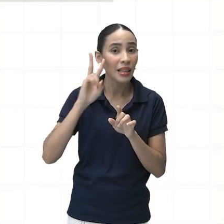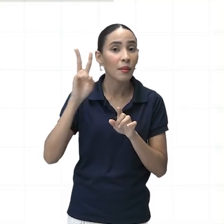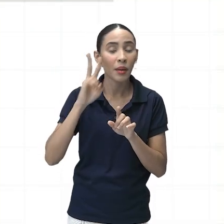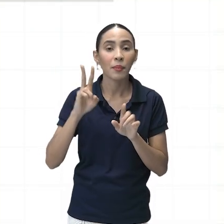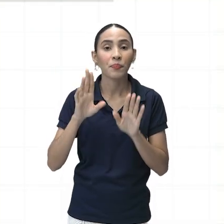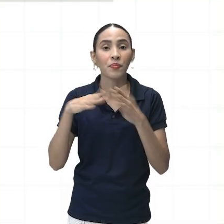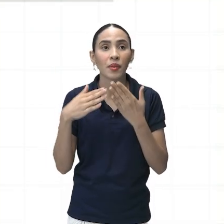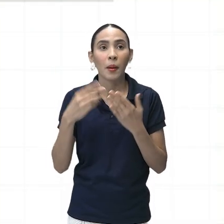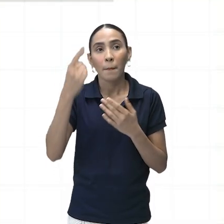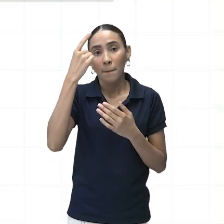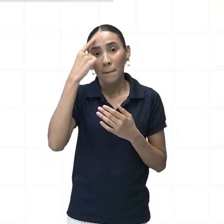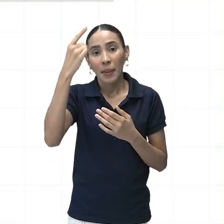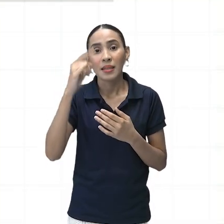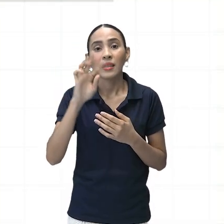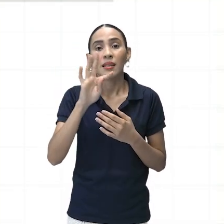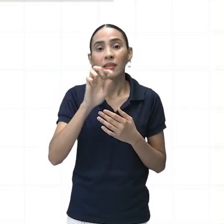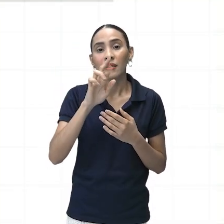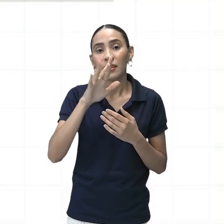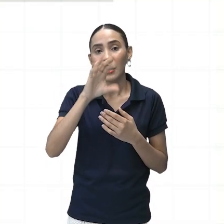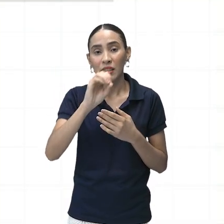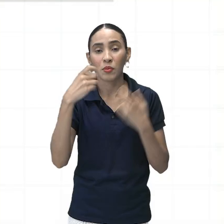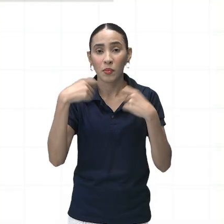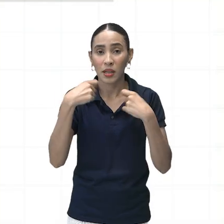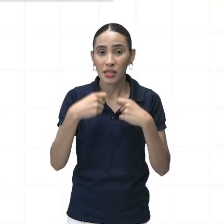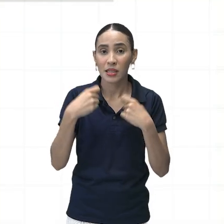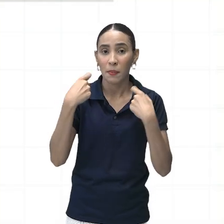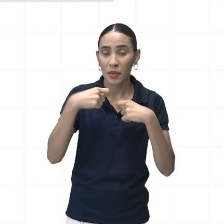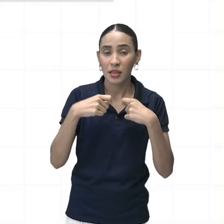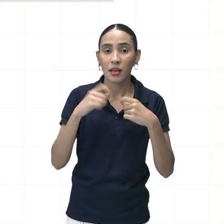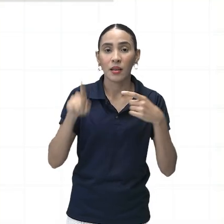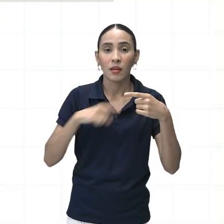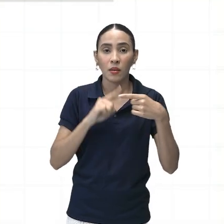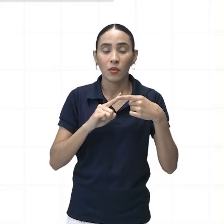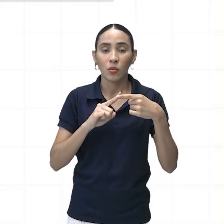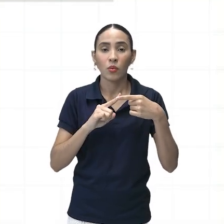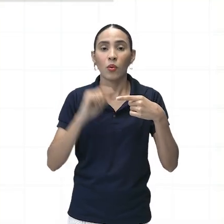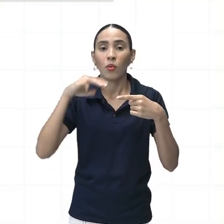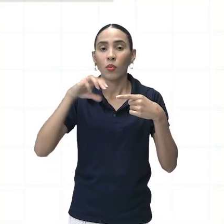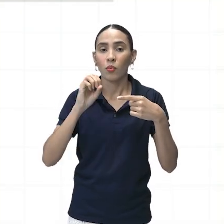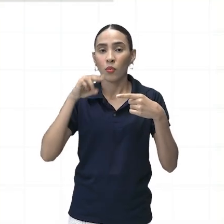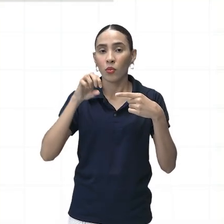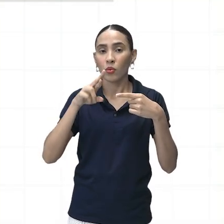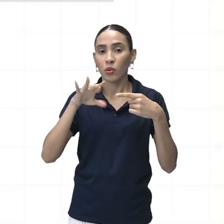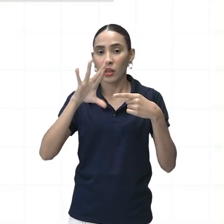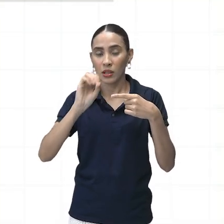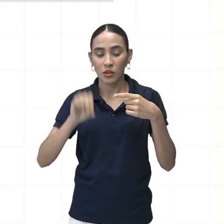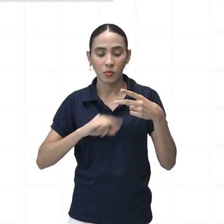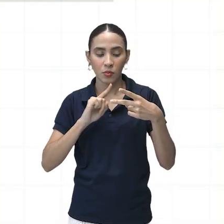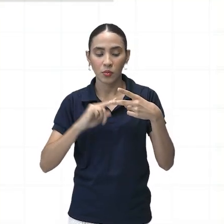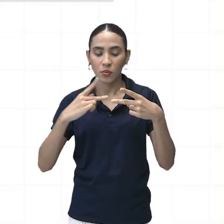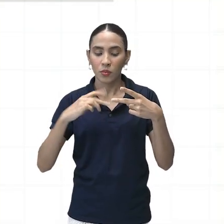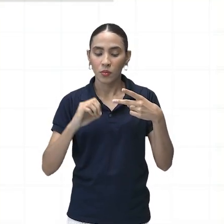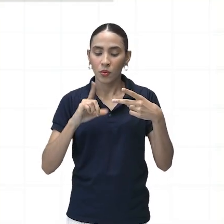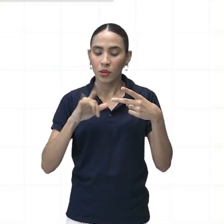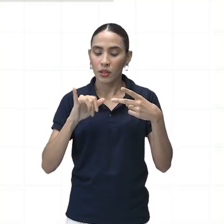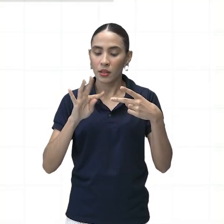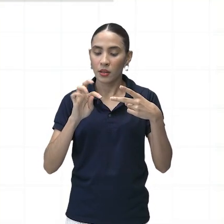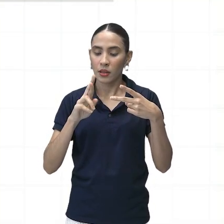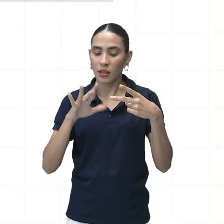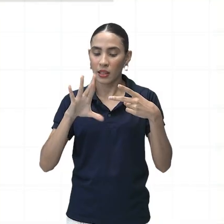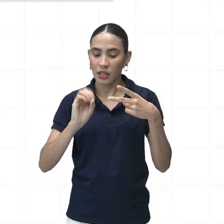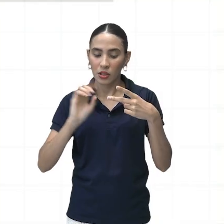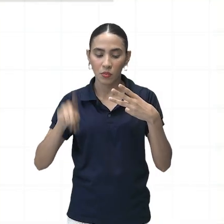então, quando se pensa em teísmo tem que pensar no monoteísmo, que é a crença em um único Deus, no politeísmo, que é a crença